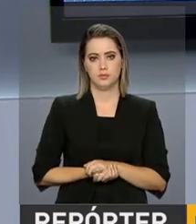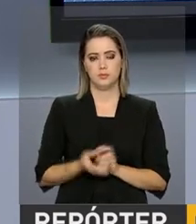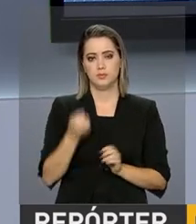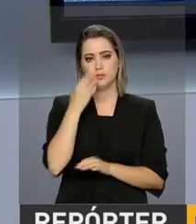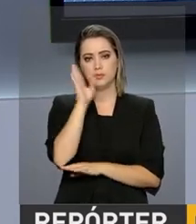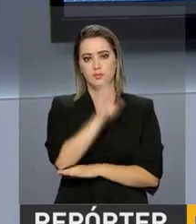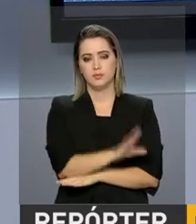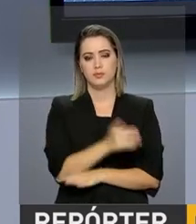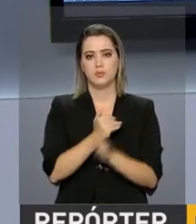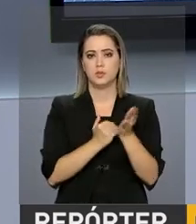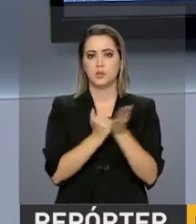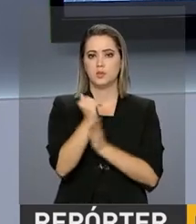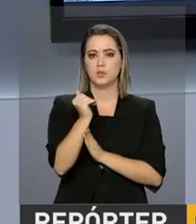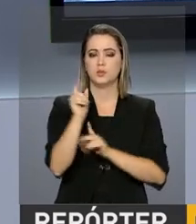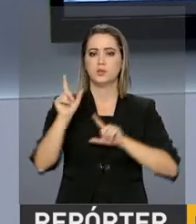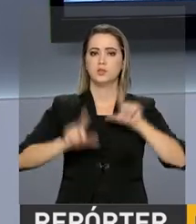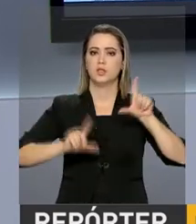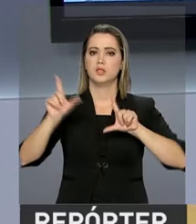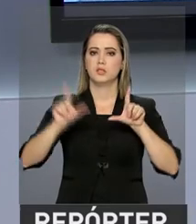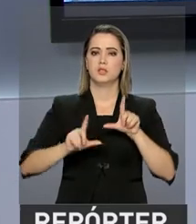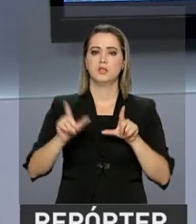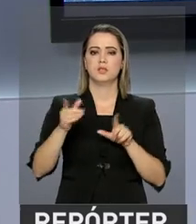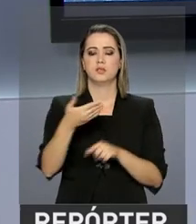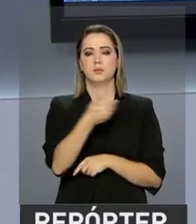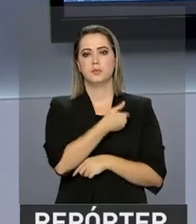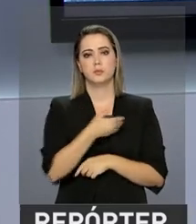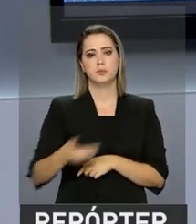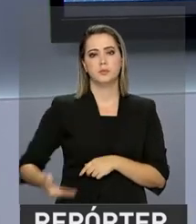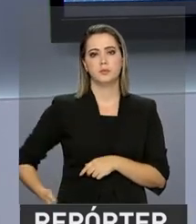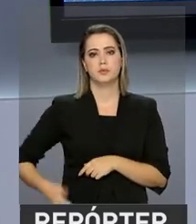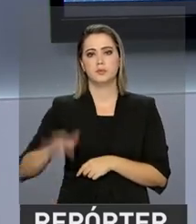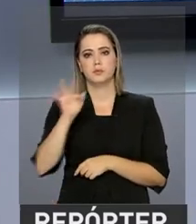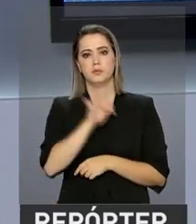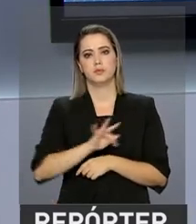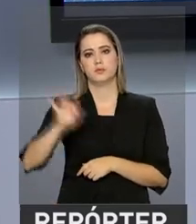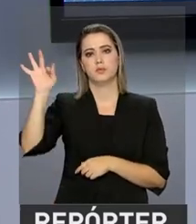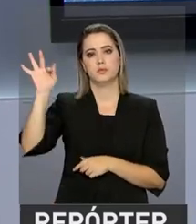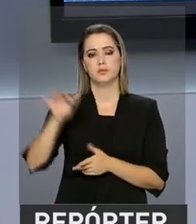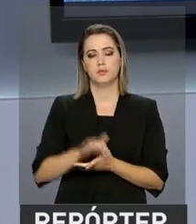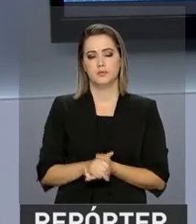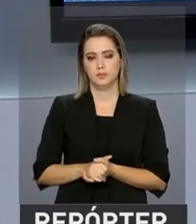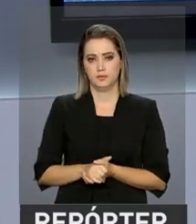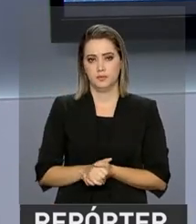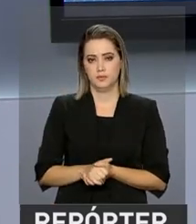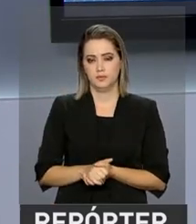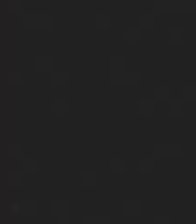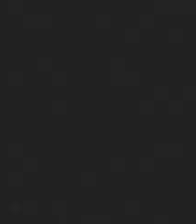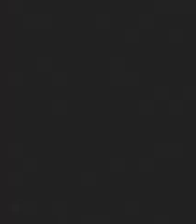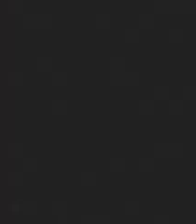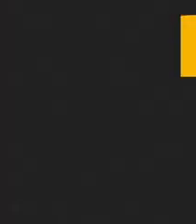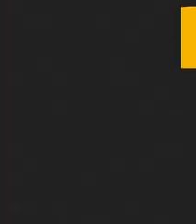uma boa tarde pra você e continue com a gente aqui na nbr a tv do governo federal